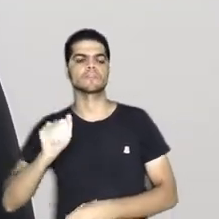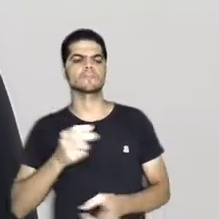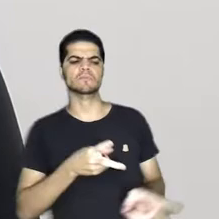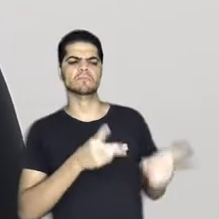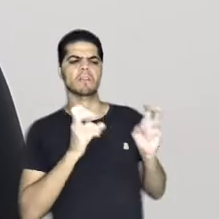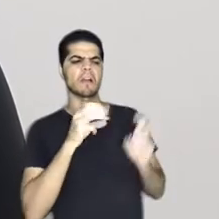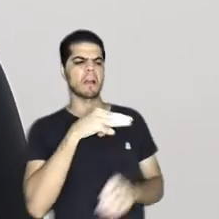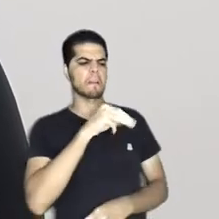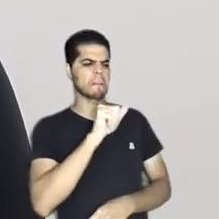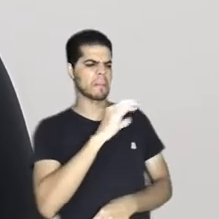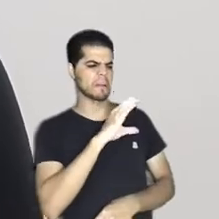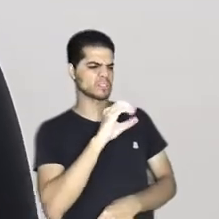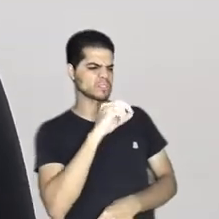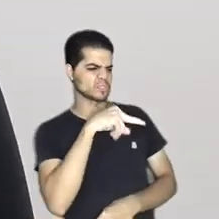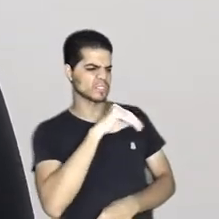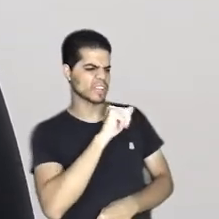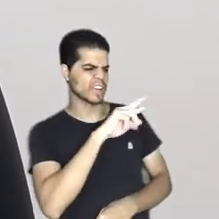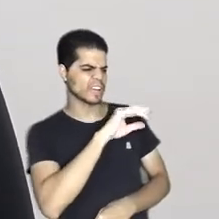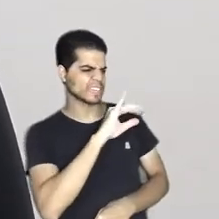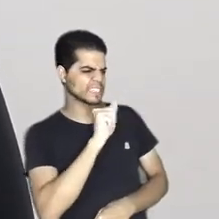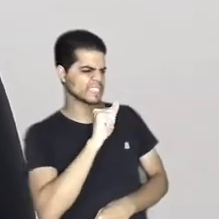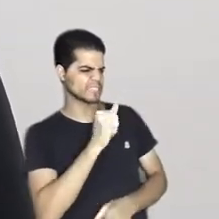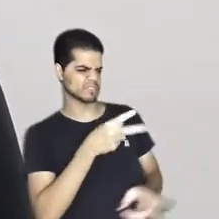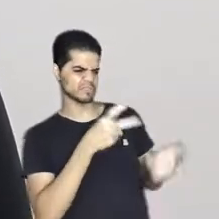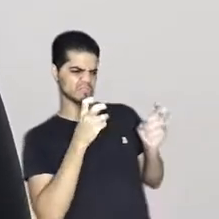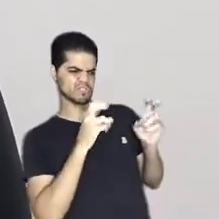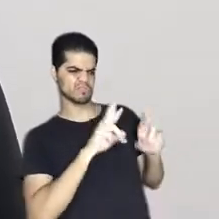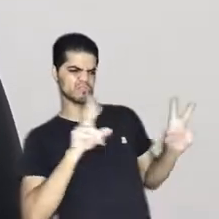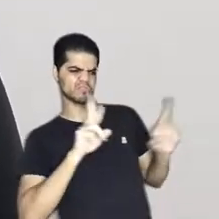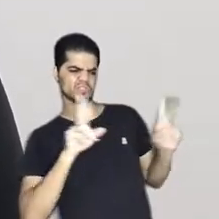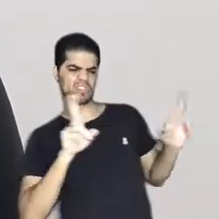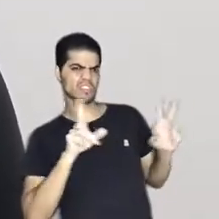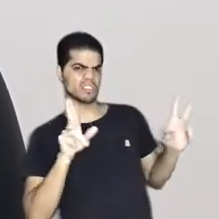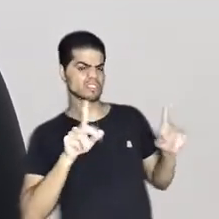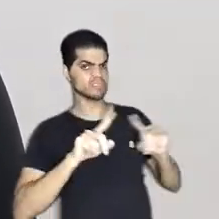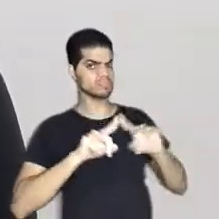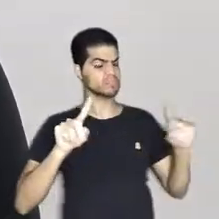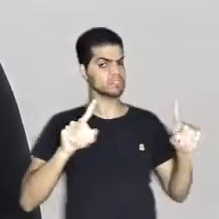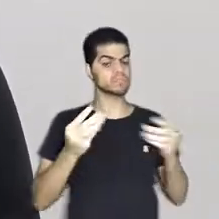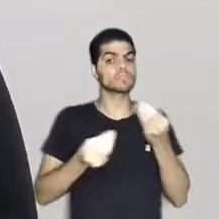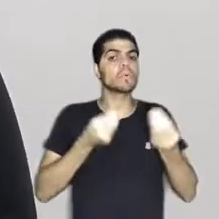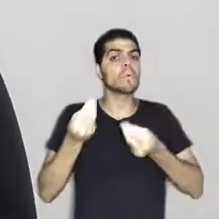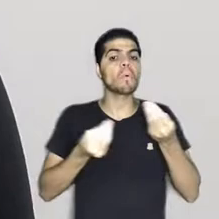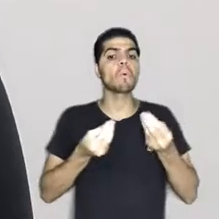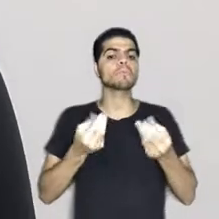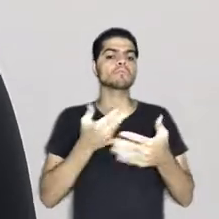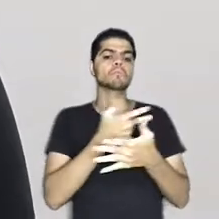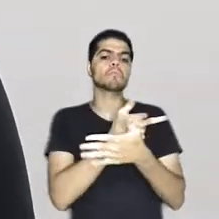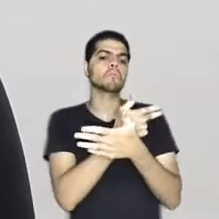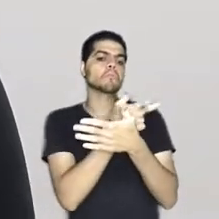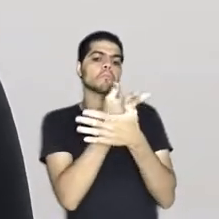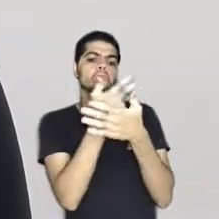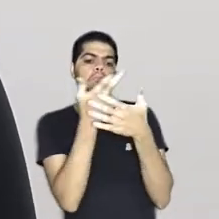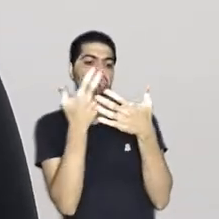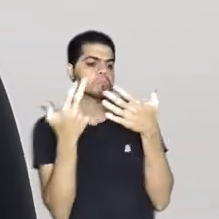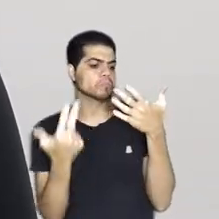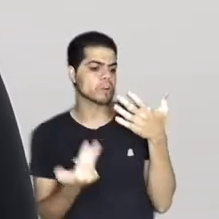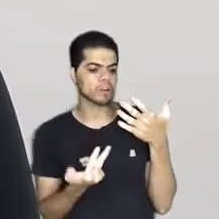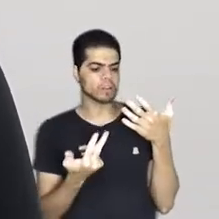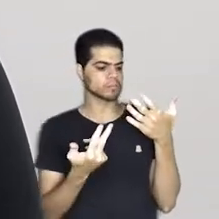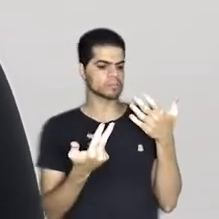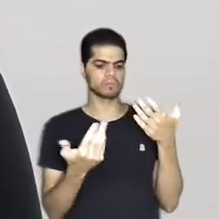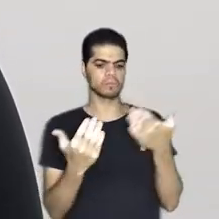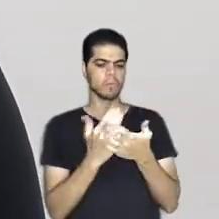diferente, mas a maçonaria pode ser entendida para além dos seus símbolos e das